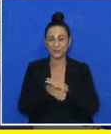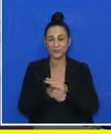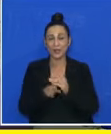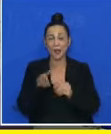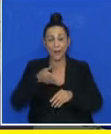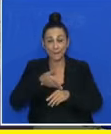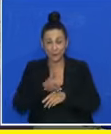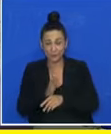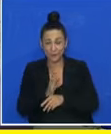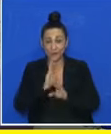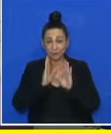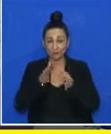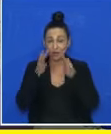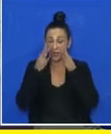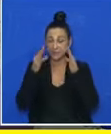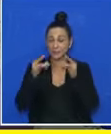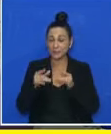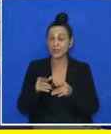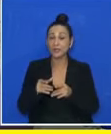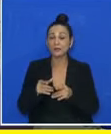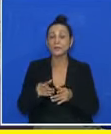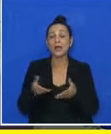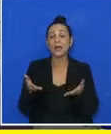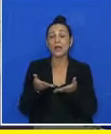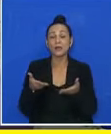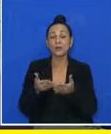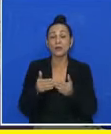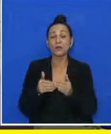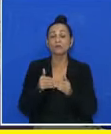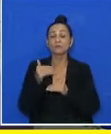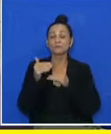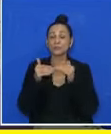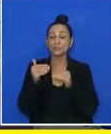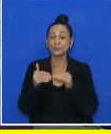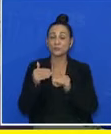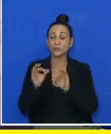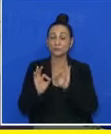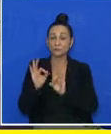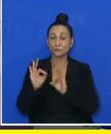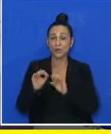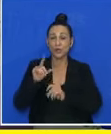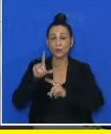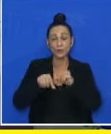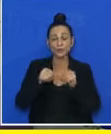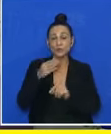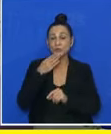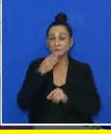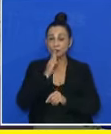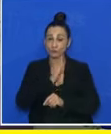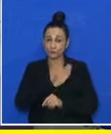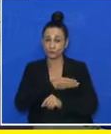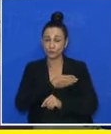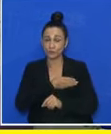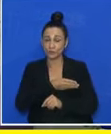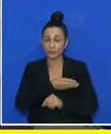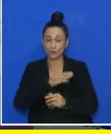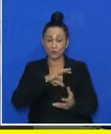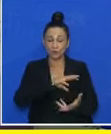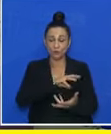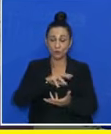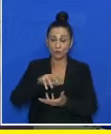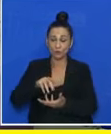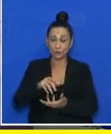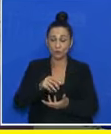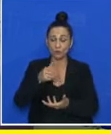validada. Conforme explicamos, passaremos agora aos procedimentos para o sorteio do Time do Coração. O globo